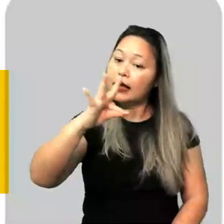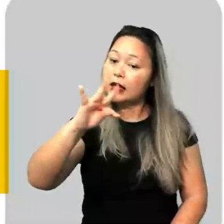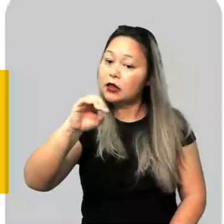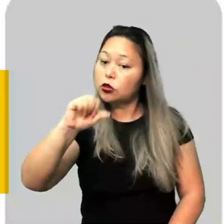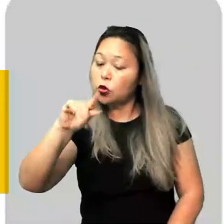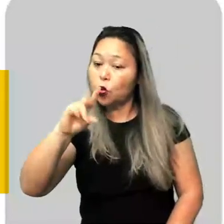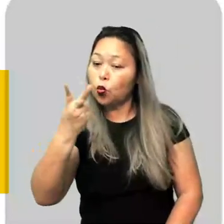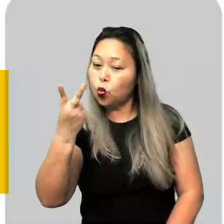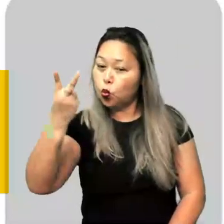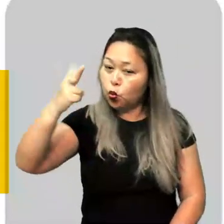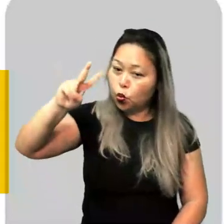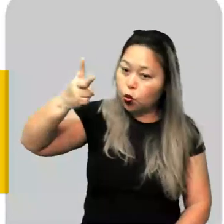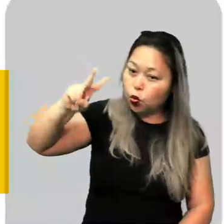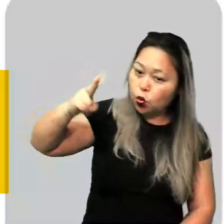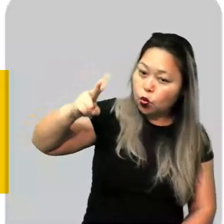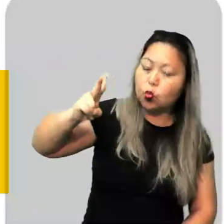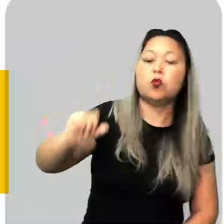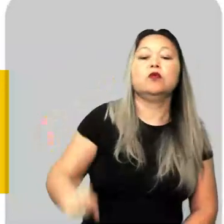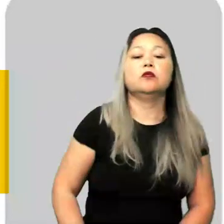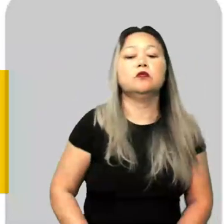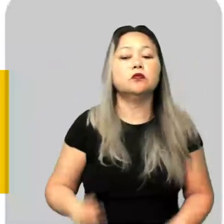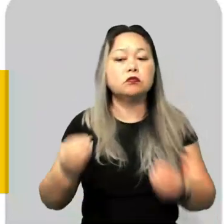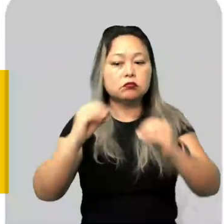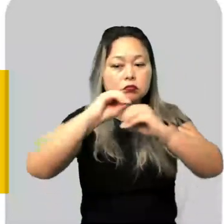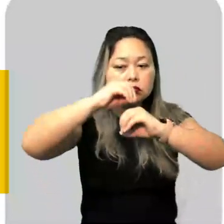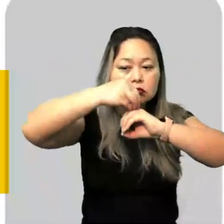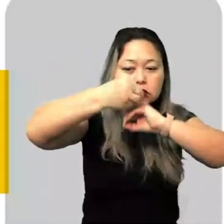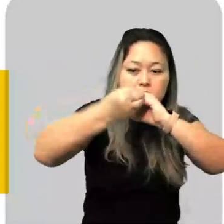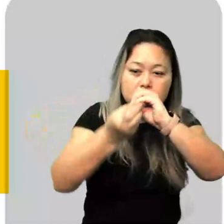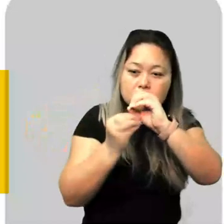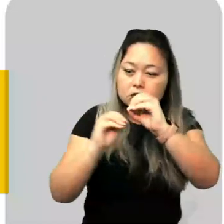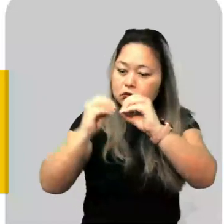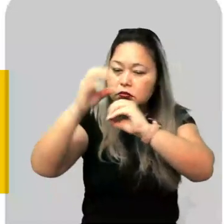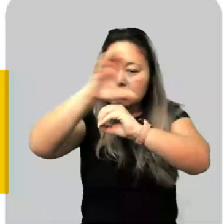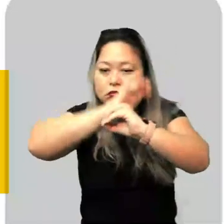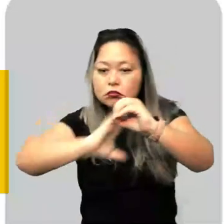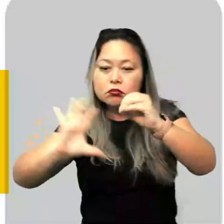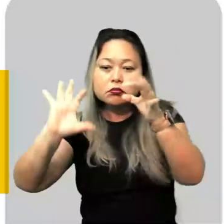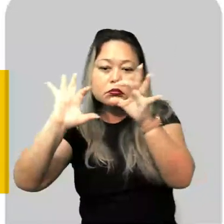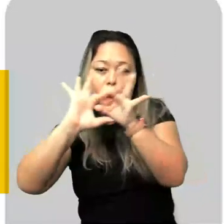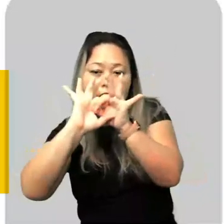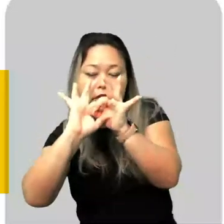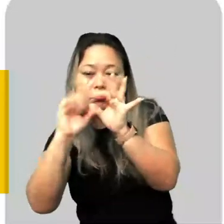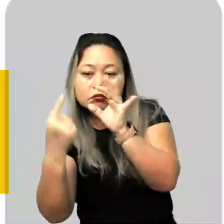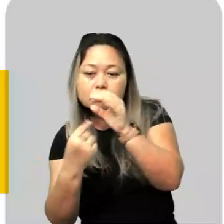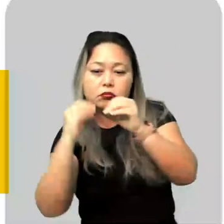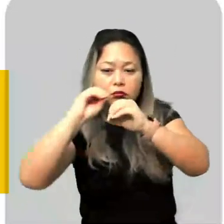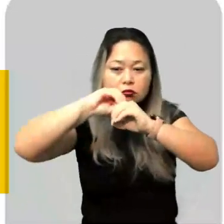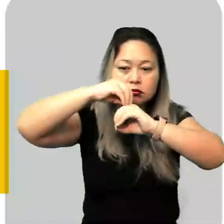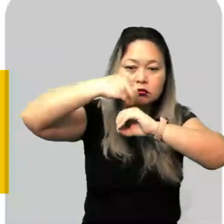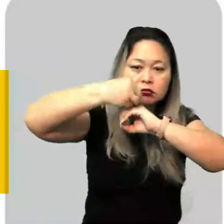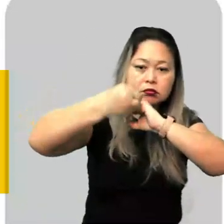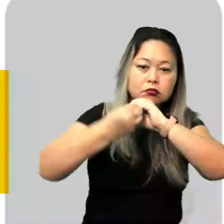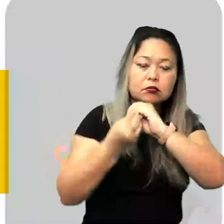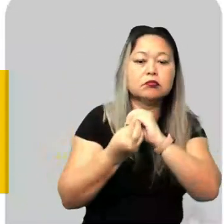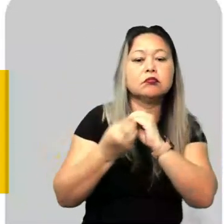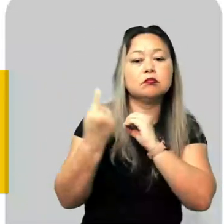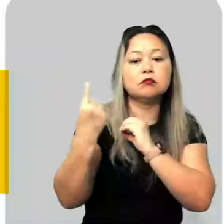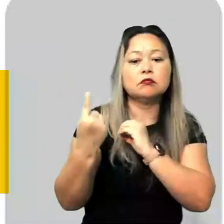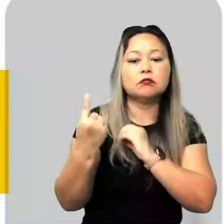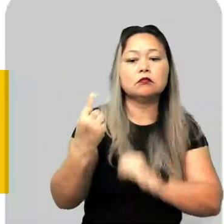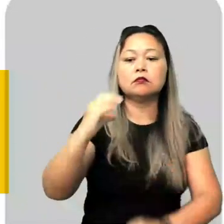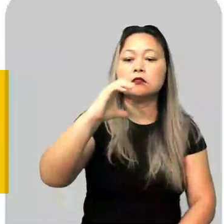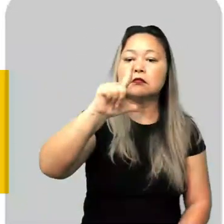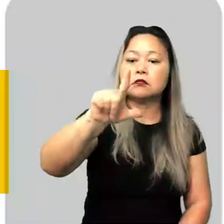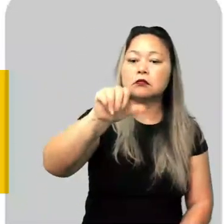galactose. Então, são os dois monossacarídeos unindo e compondo a molécula, tá? Disacarídica